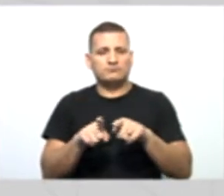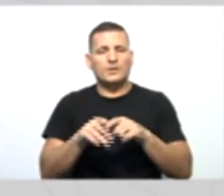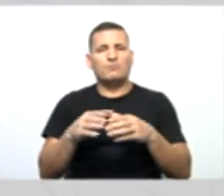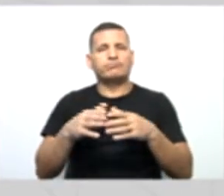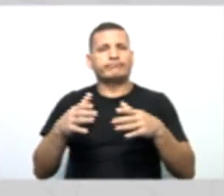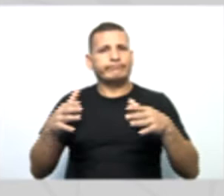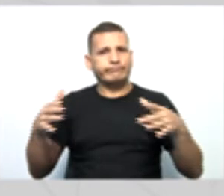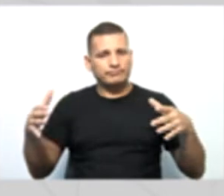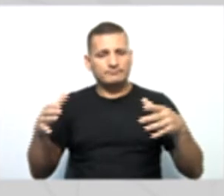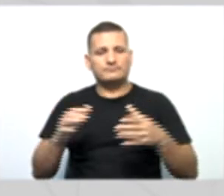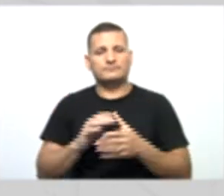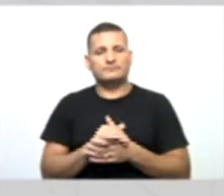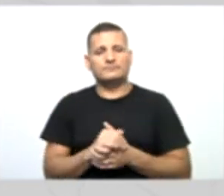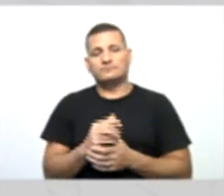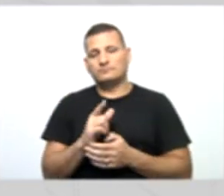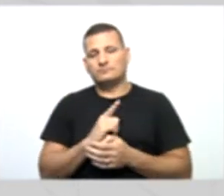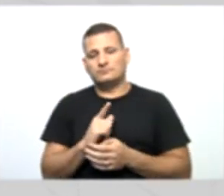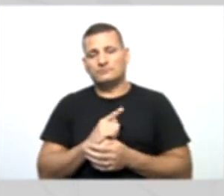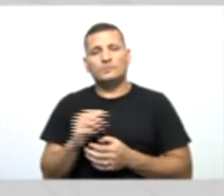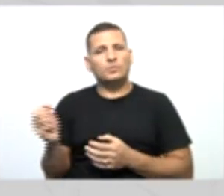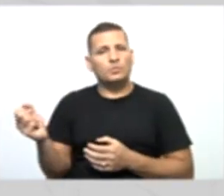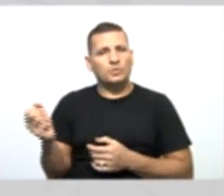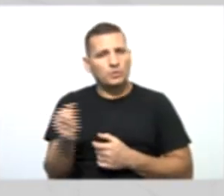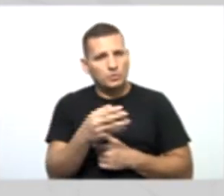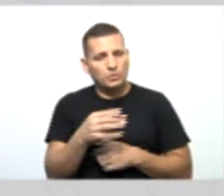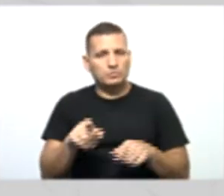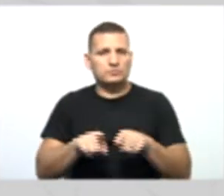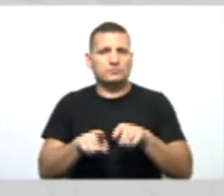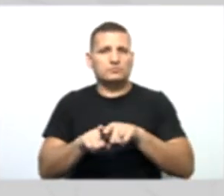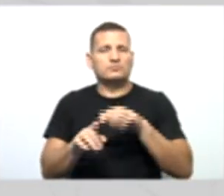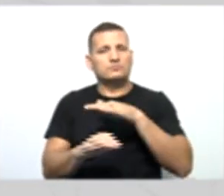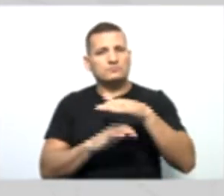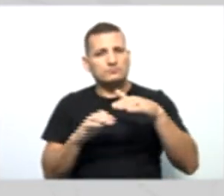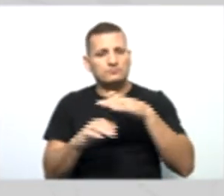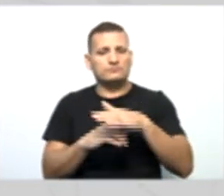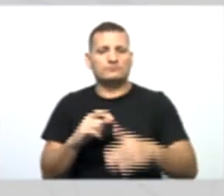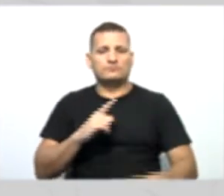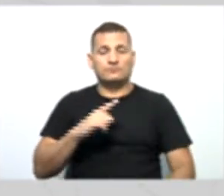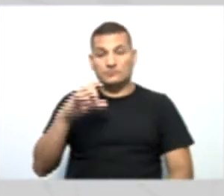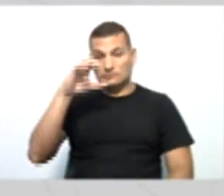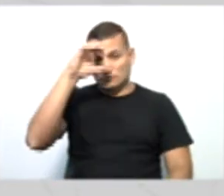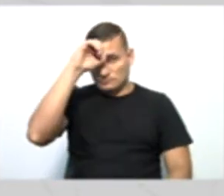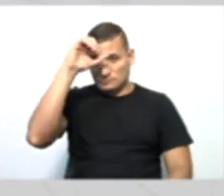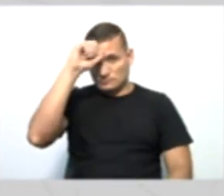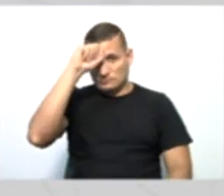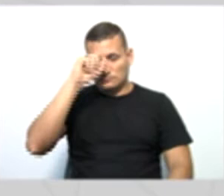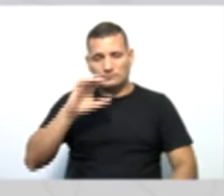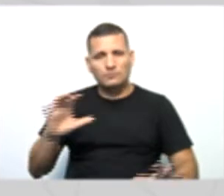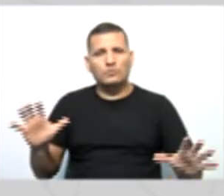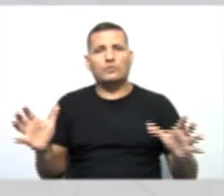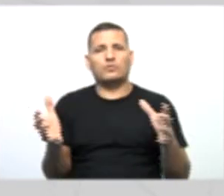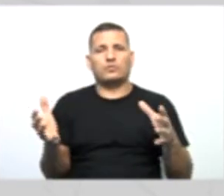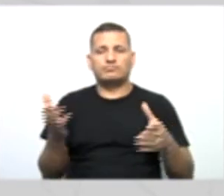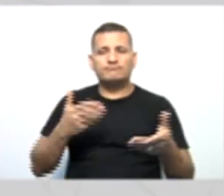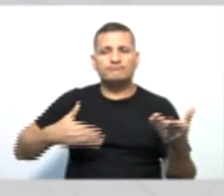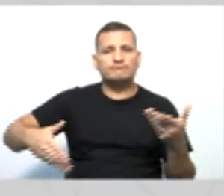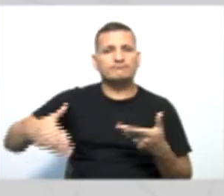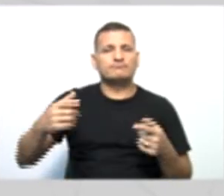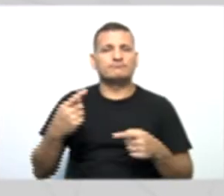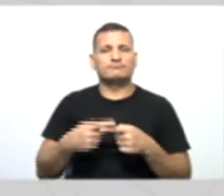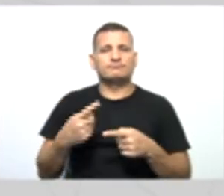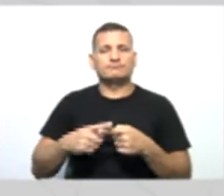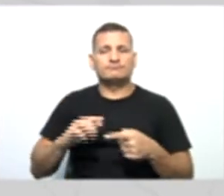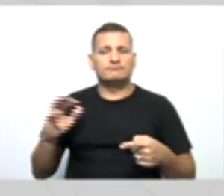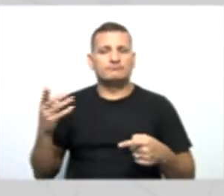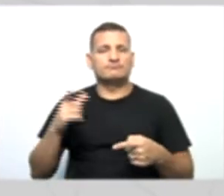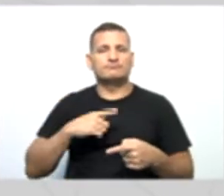eu tenho uma inovação de mercado, eu tenho uma aprendizagem coletiva, porque todos vão estar envolvidos